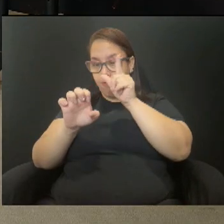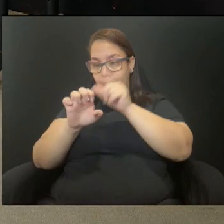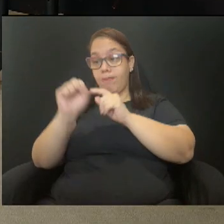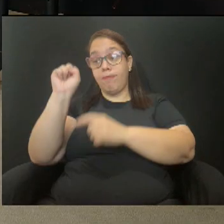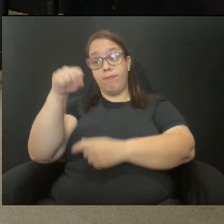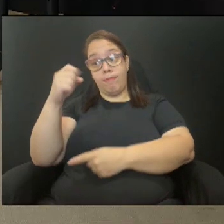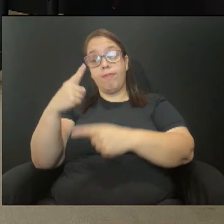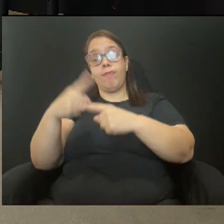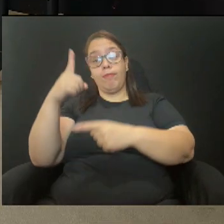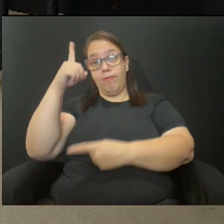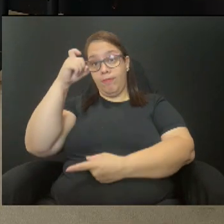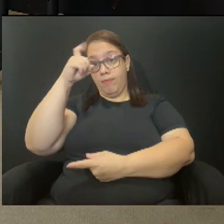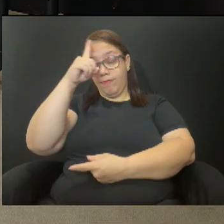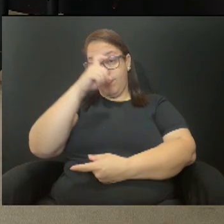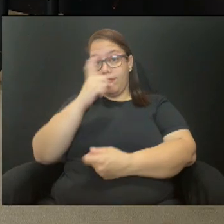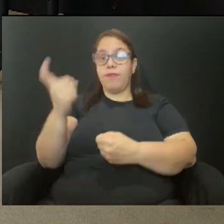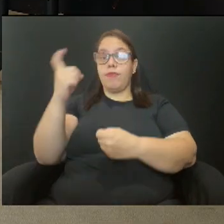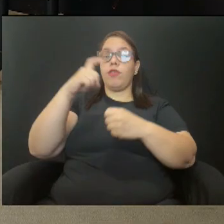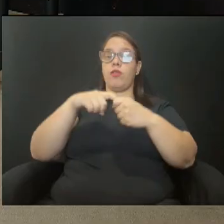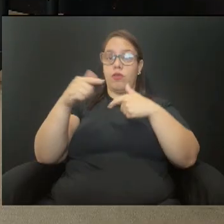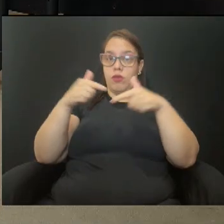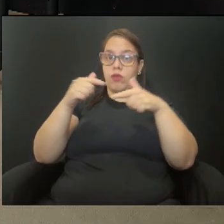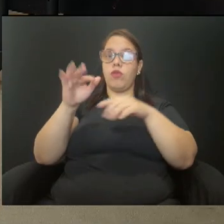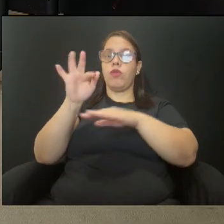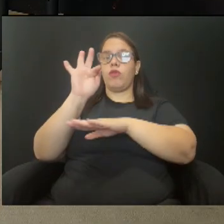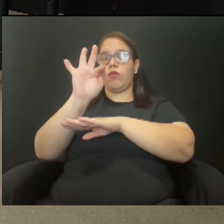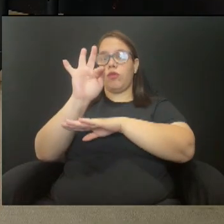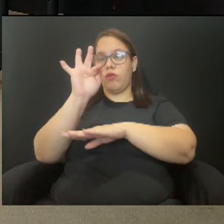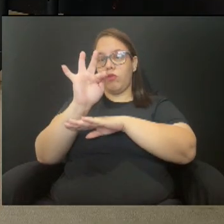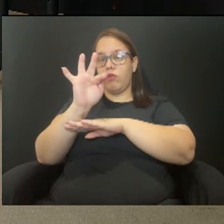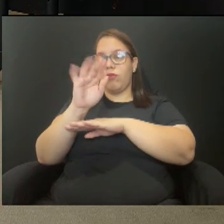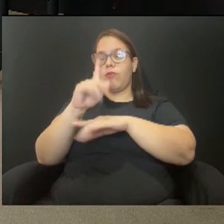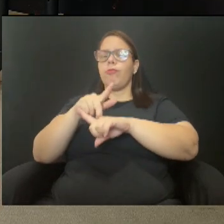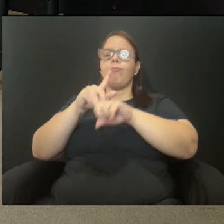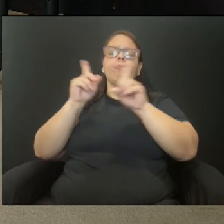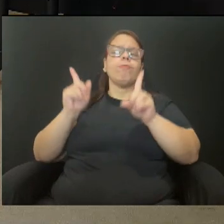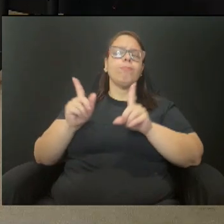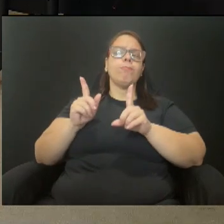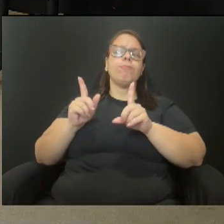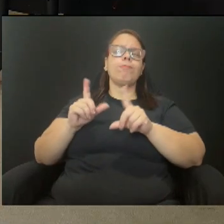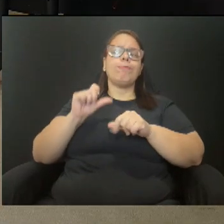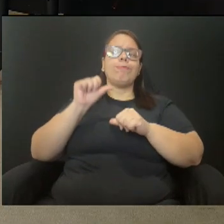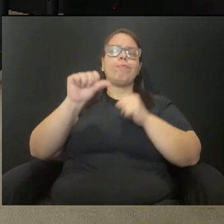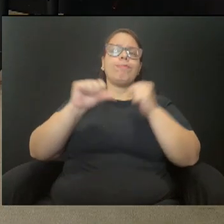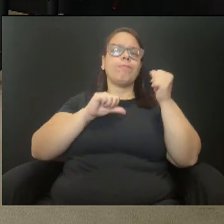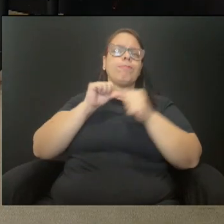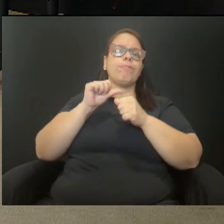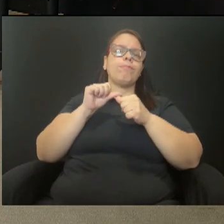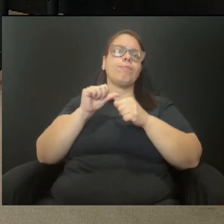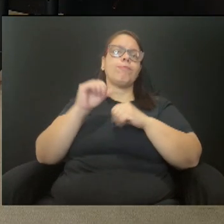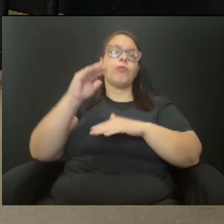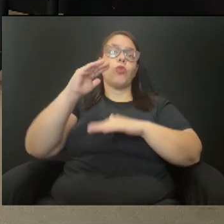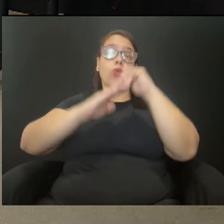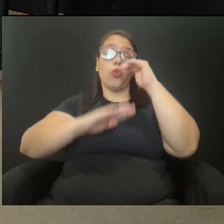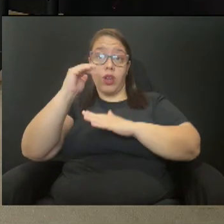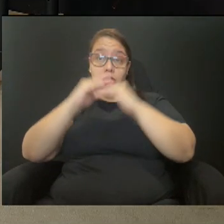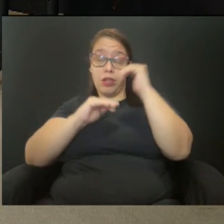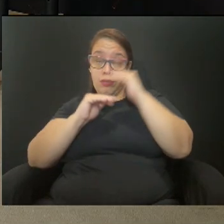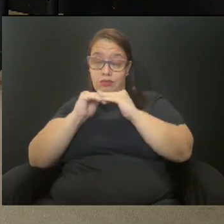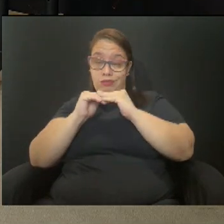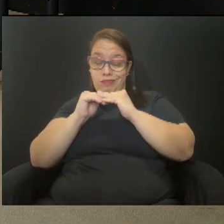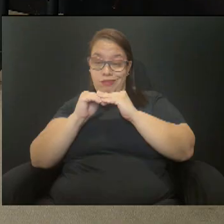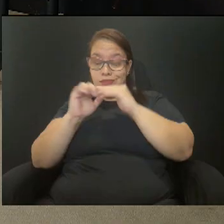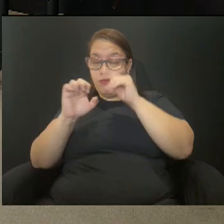dificuldade para voltar para o mercado formal, sim. mas mudar o segmento desse empreendimento